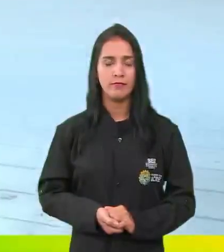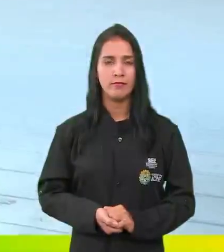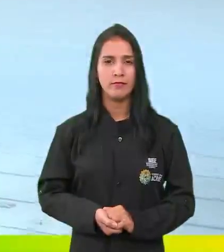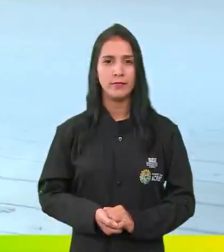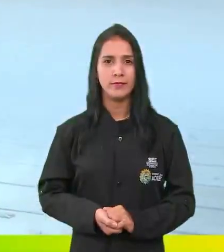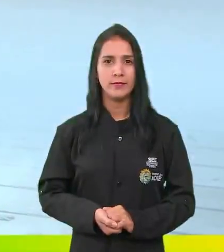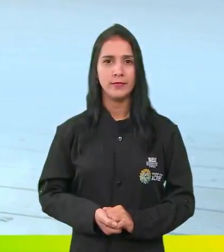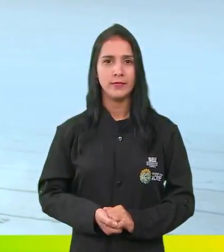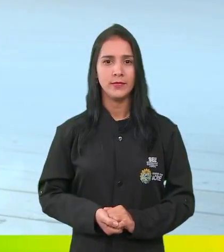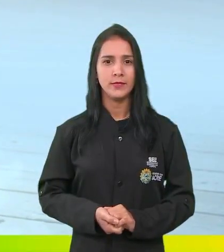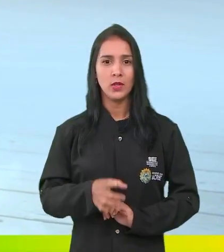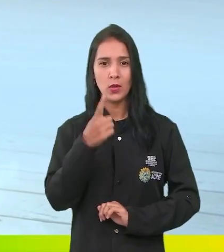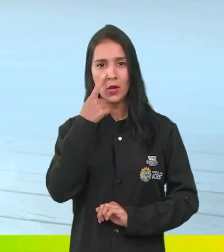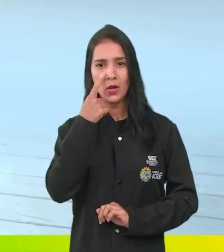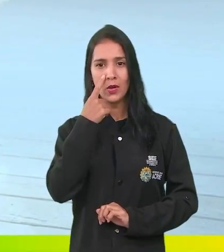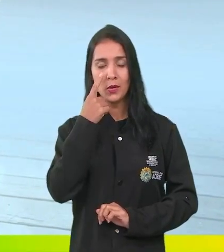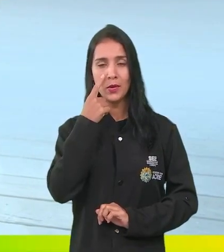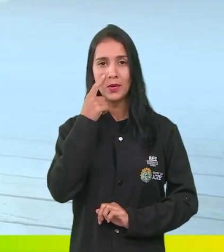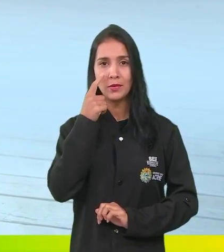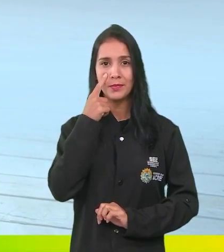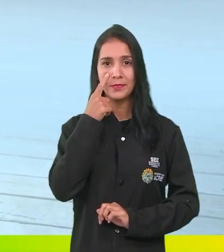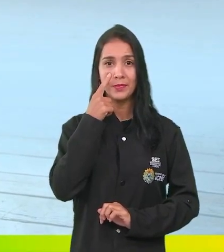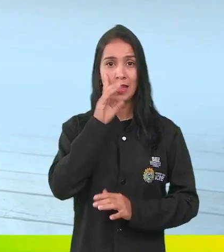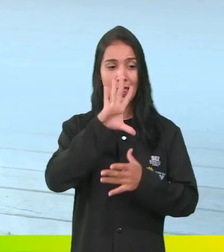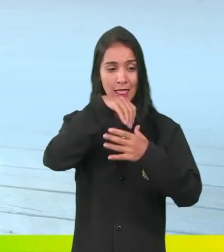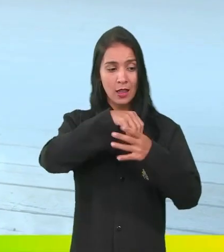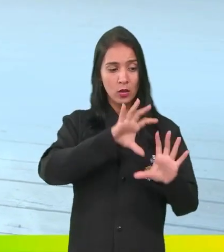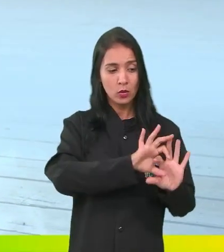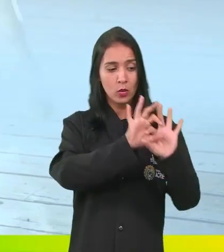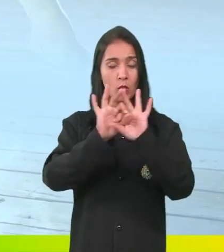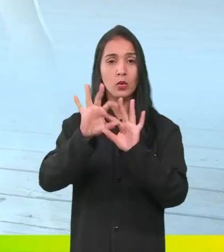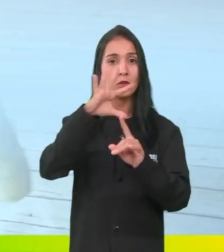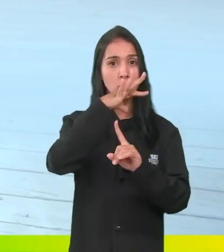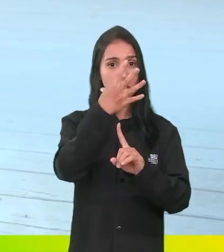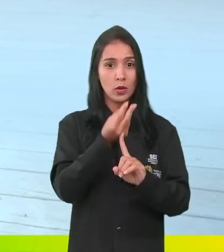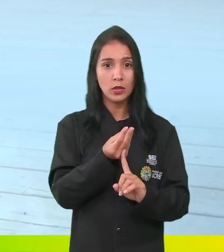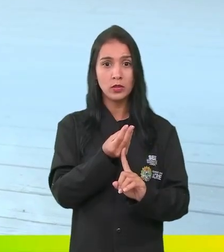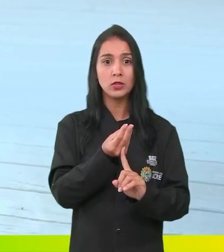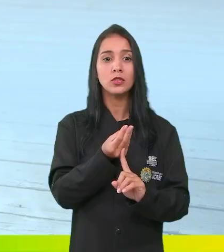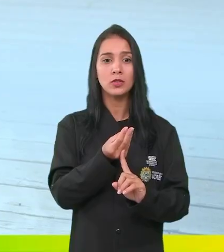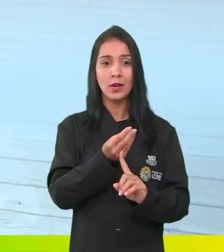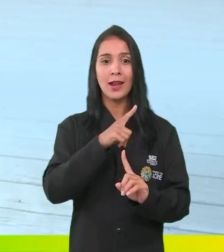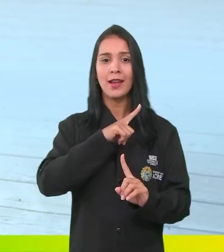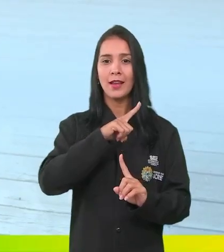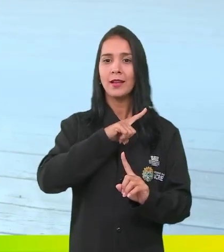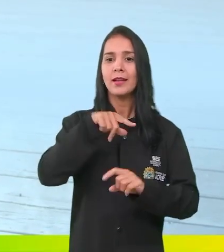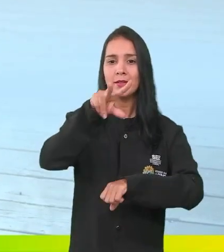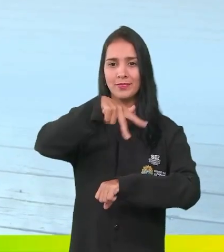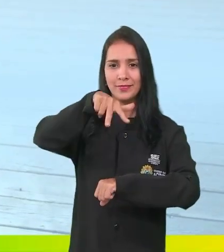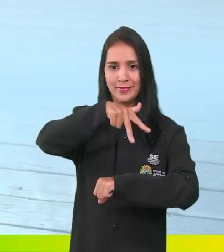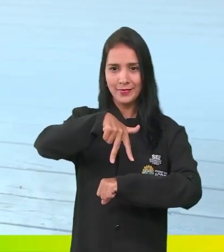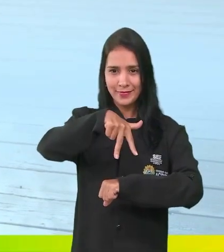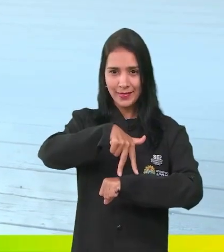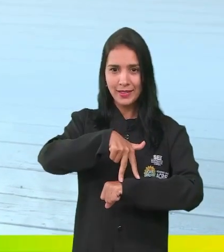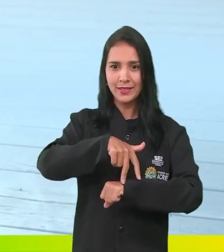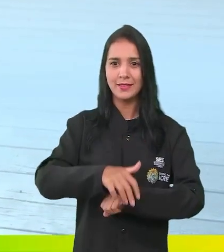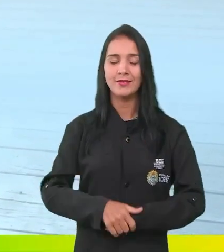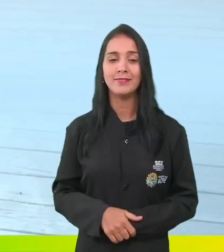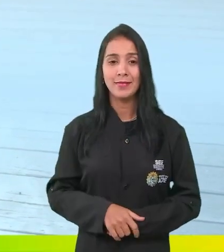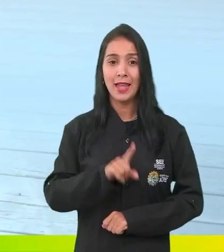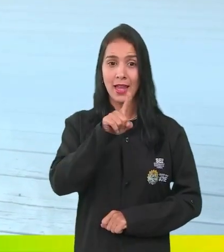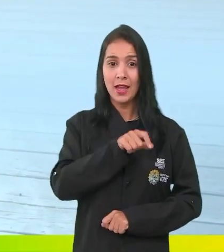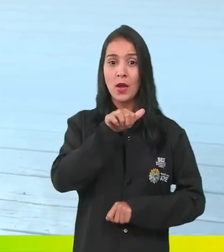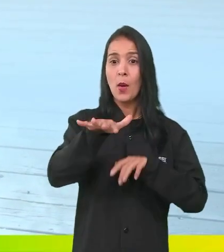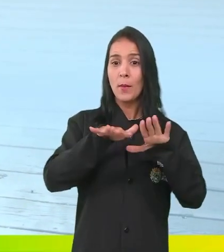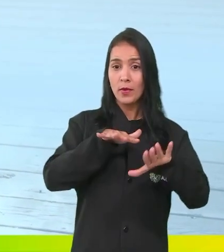Então, nós vamos observar aqui a expressão artística, que é aqui, no caso aqui do nosso componente, na dança, um movimento